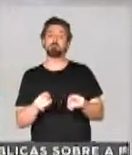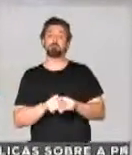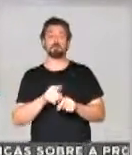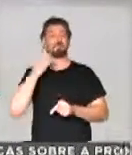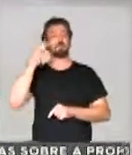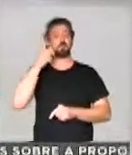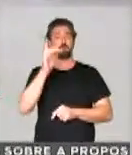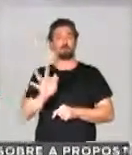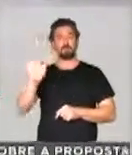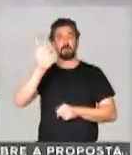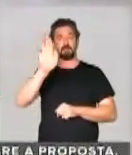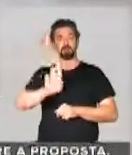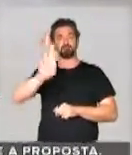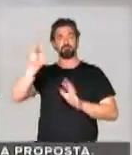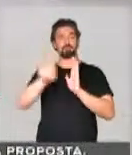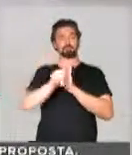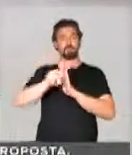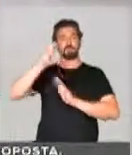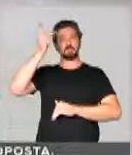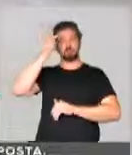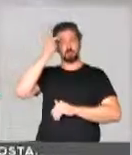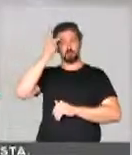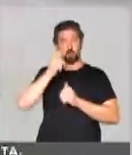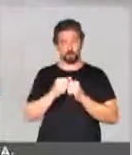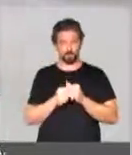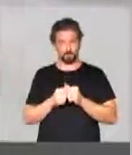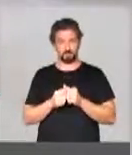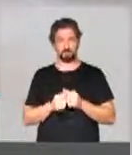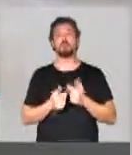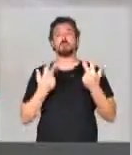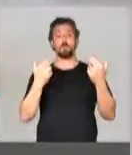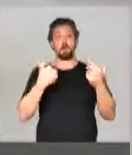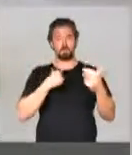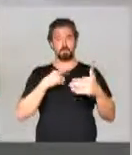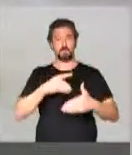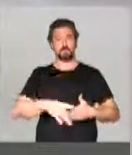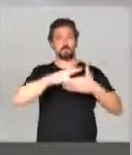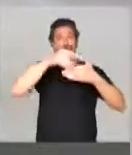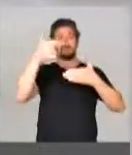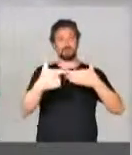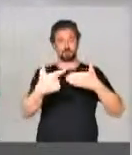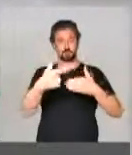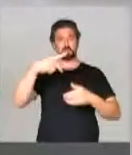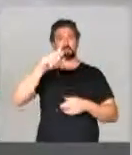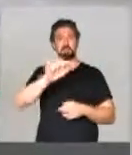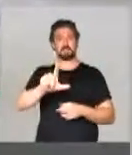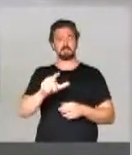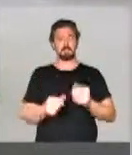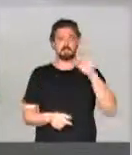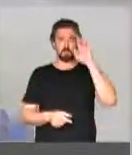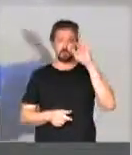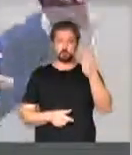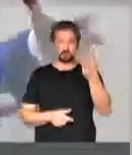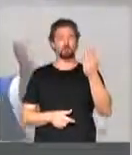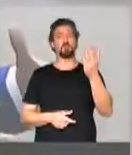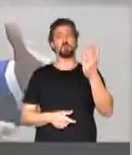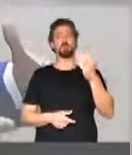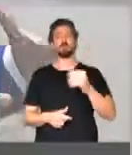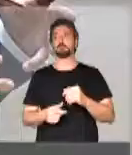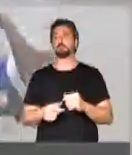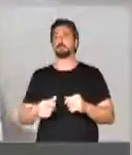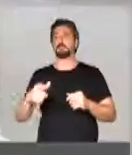deputado federal representando o povo de São Paulo e também, assim como eu, como vice-líder do PSL. Vossa Excelência que